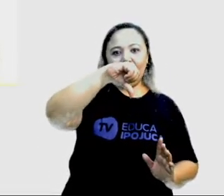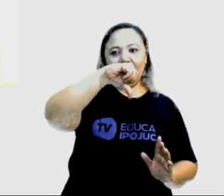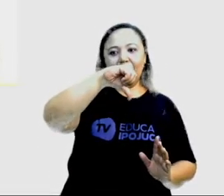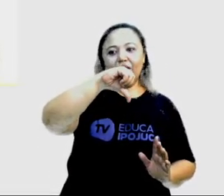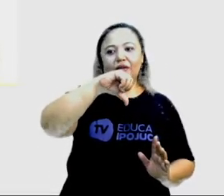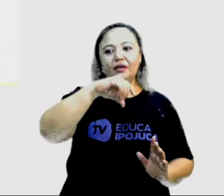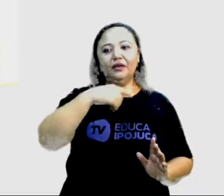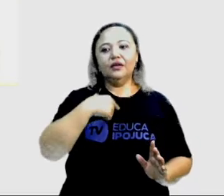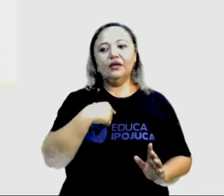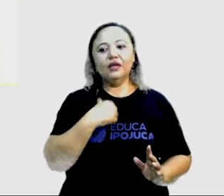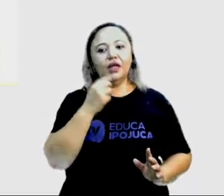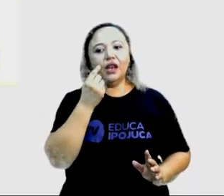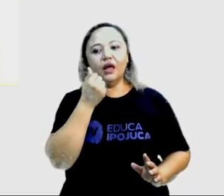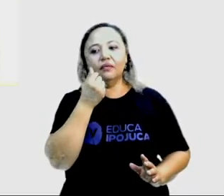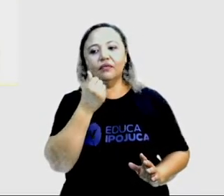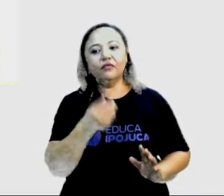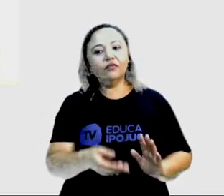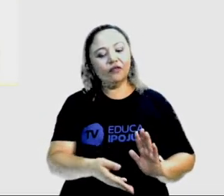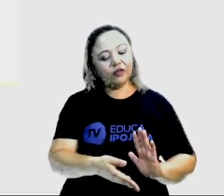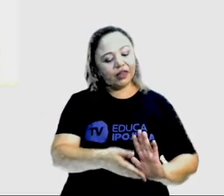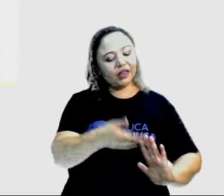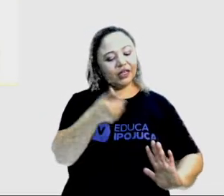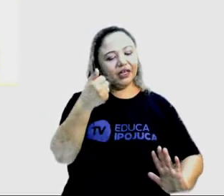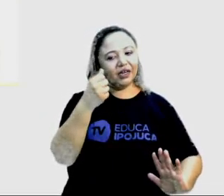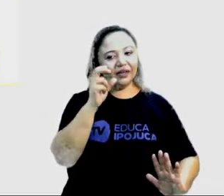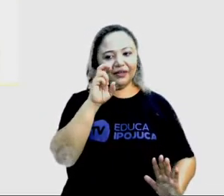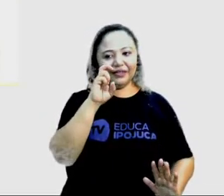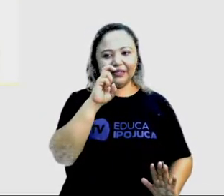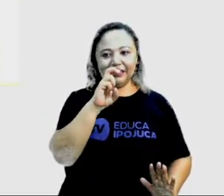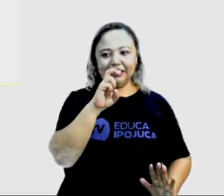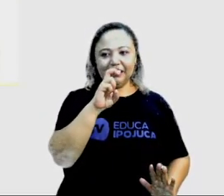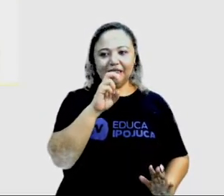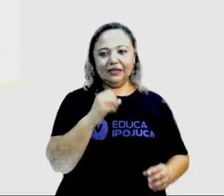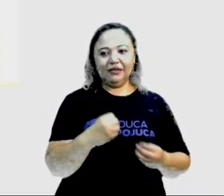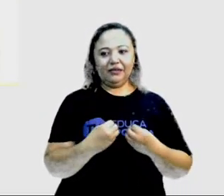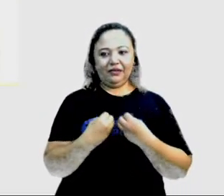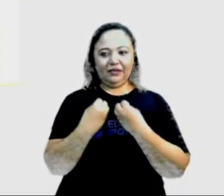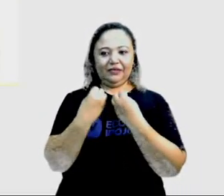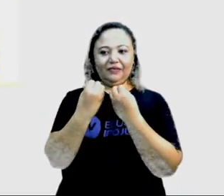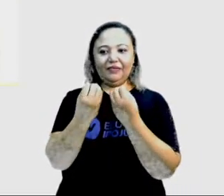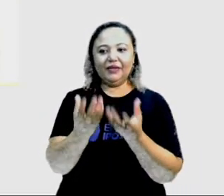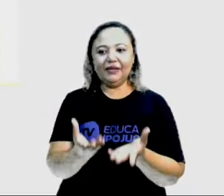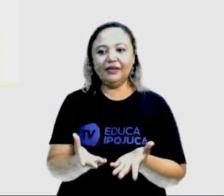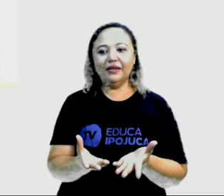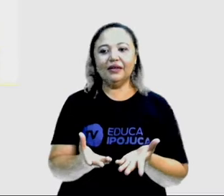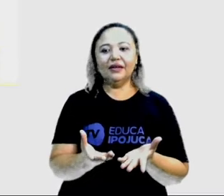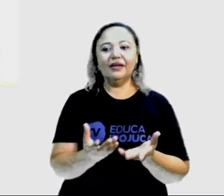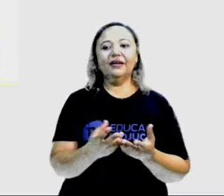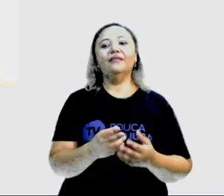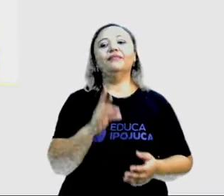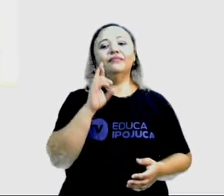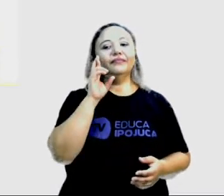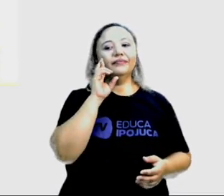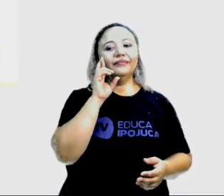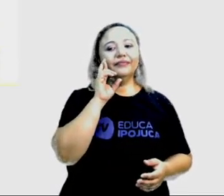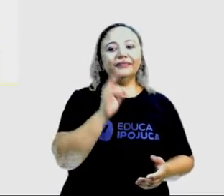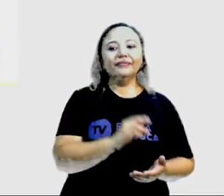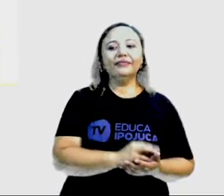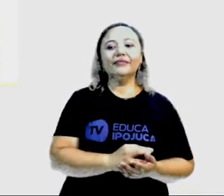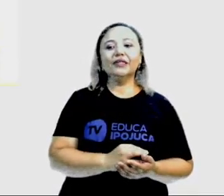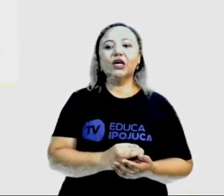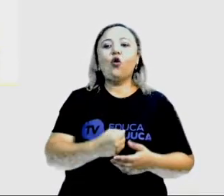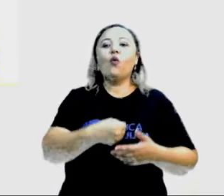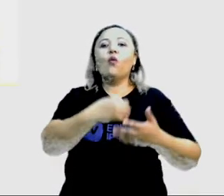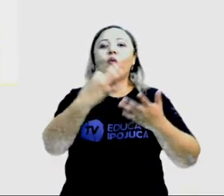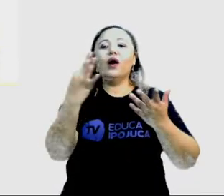lápis, tá? Vou tirar 5 e vou dar para a tia Raquel. Com quanto eu